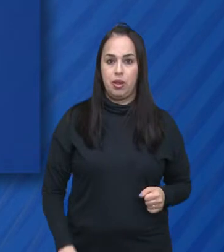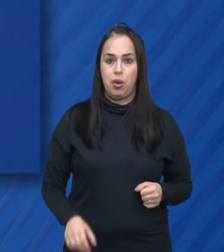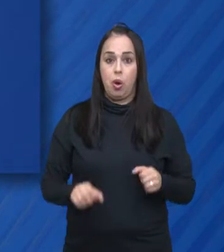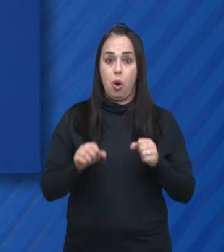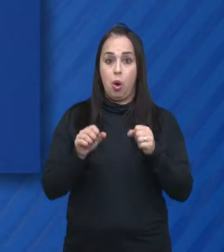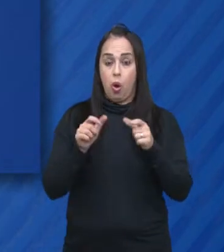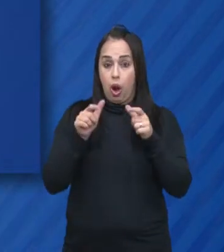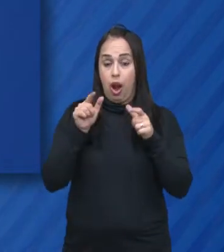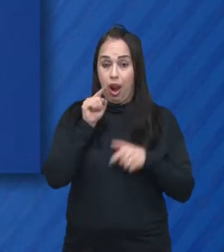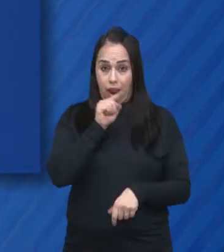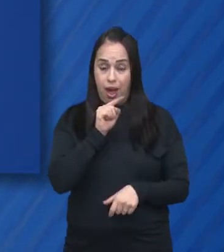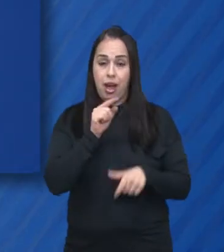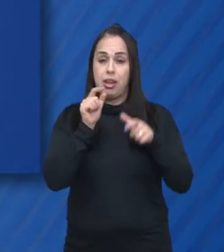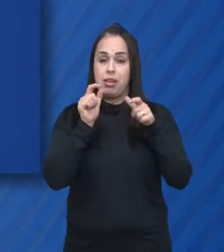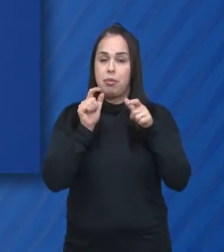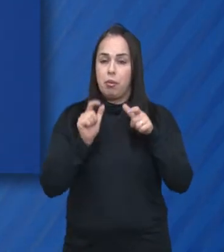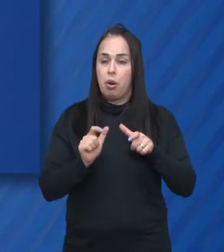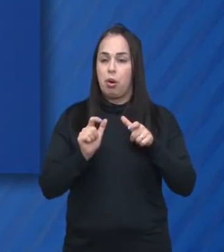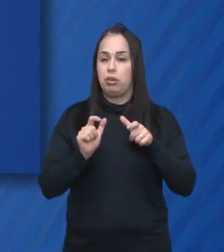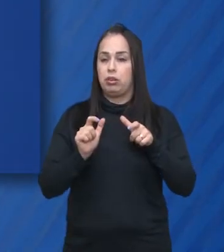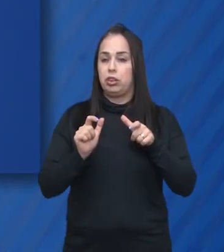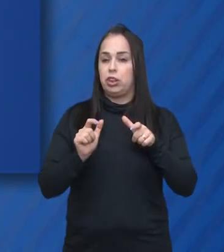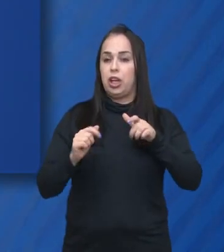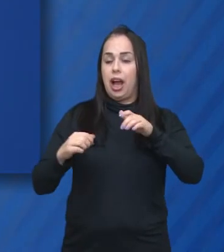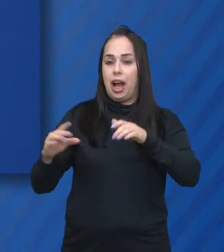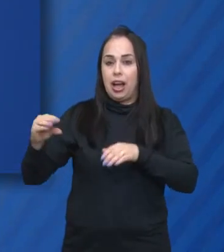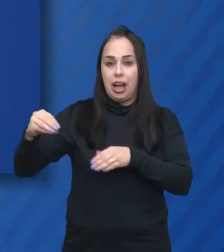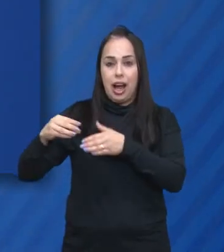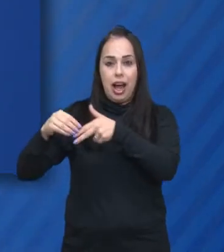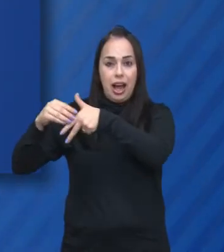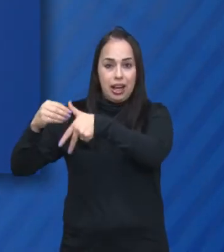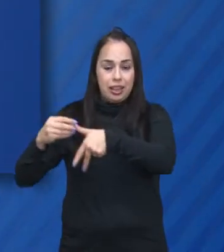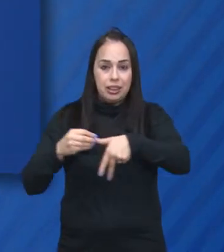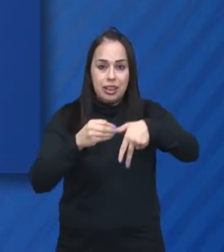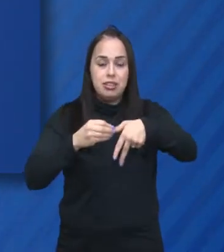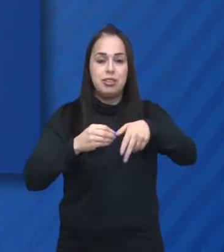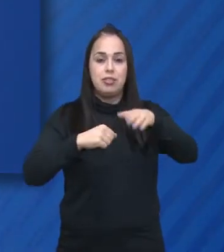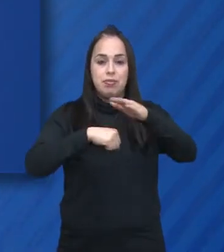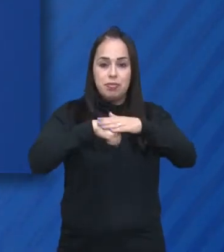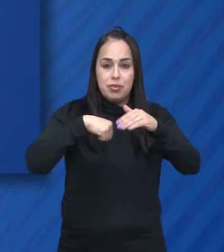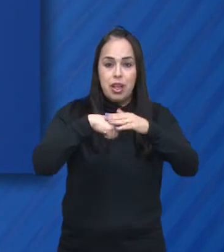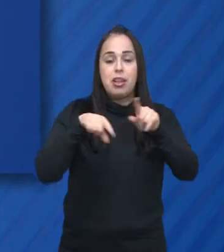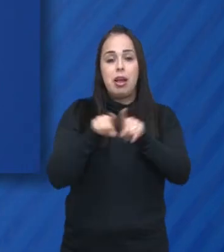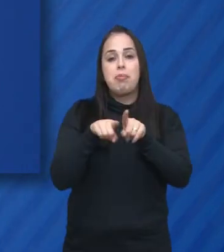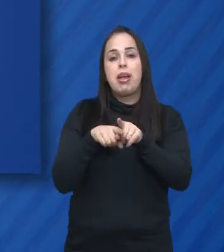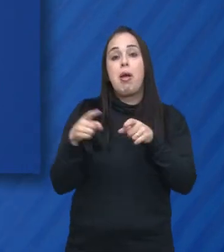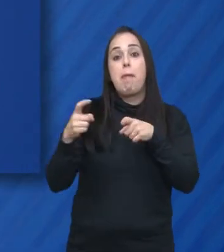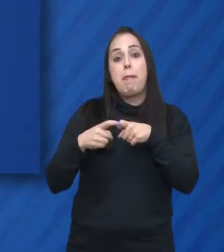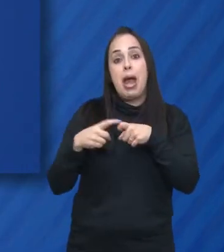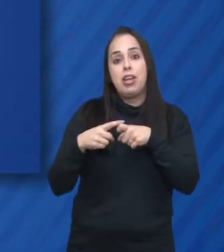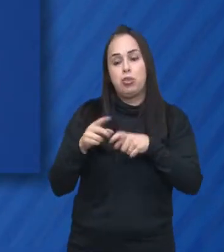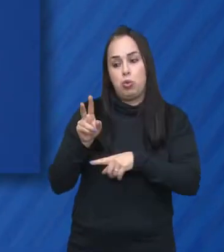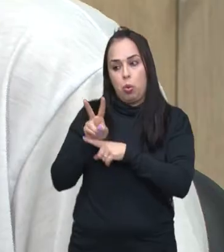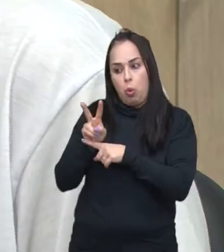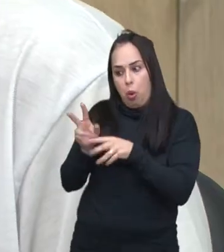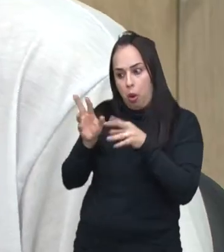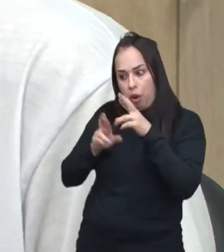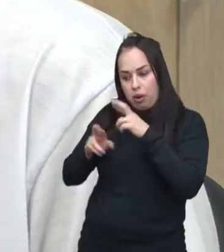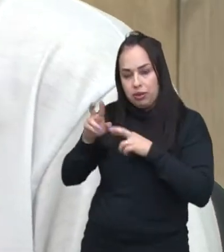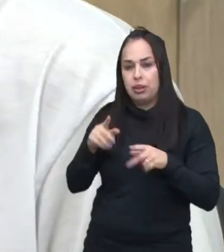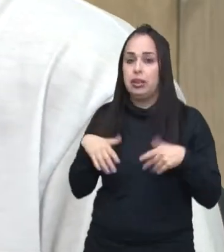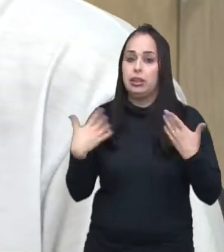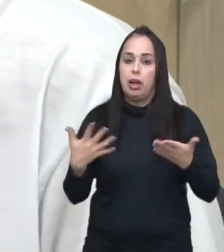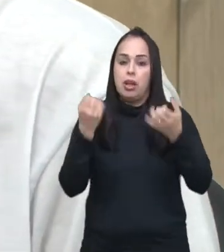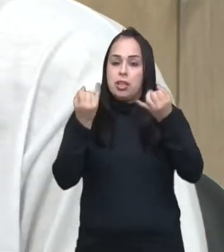da cidade, onde a criança ou adolescente é acolhido e encaminhado para a assistência médica quando preciso.